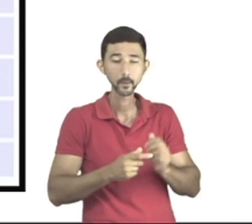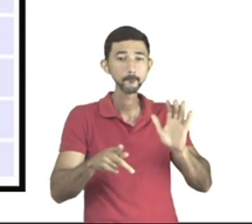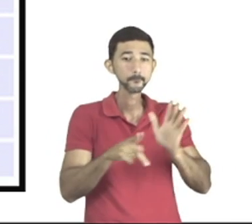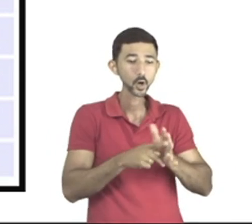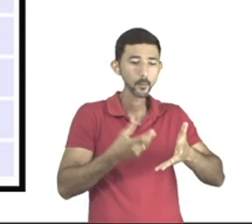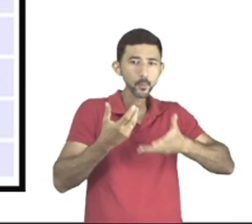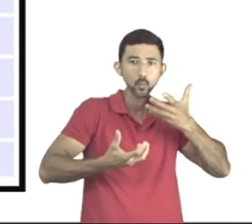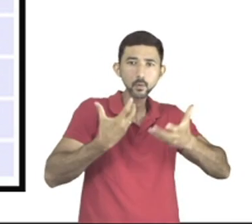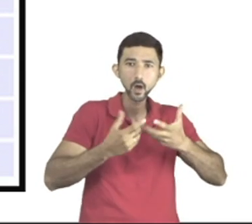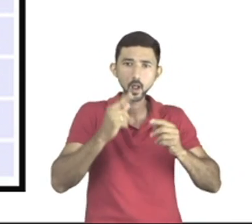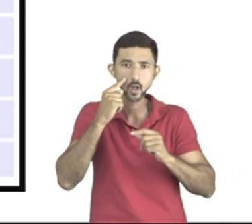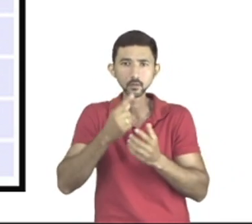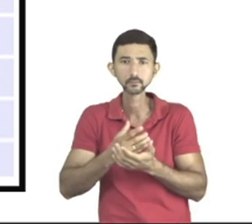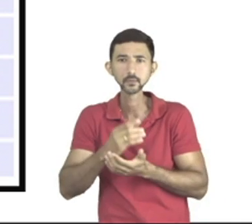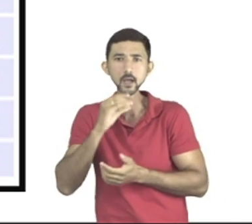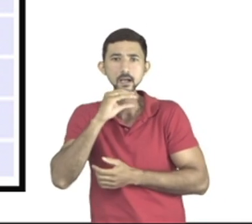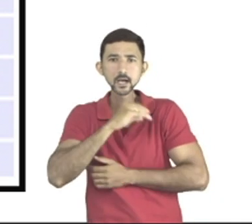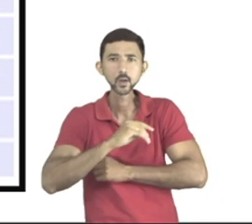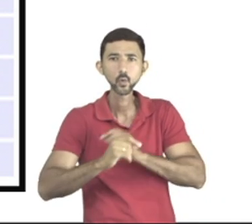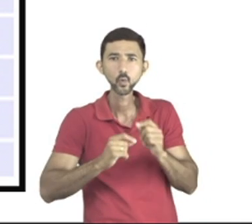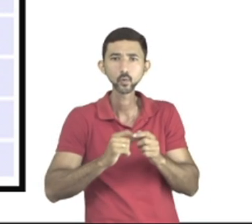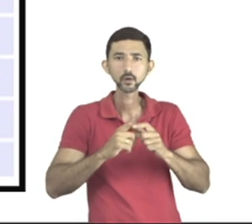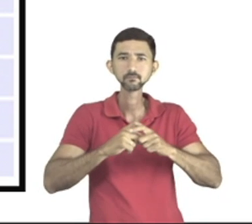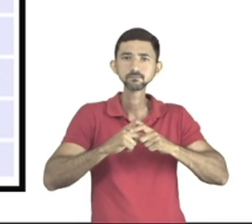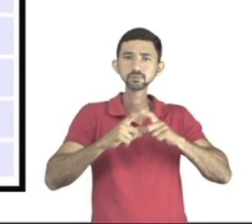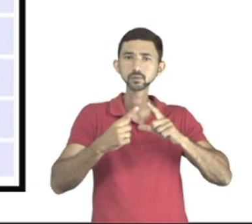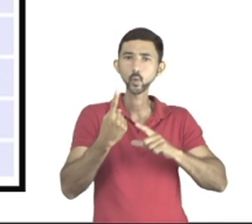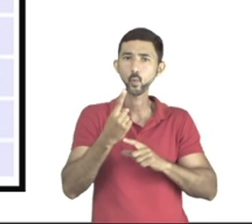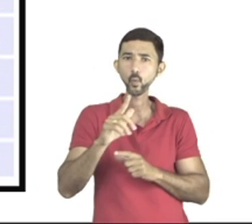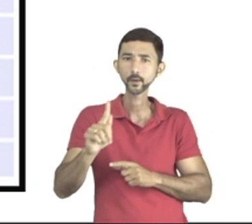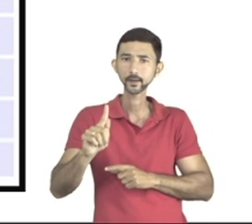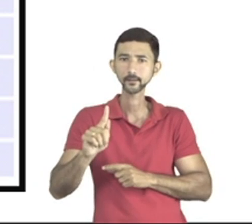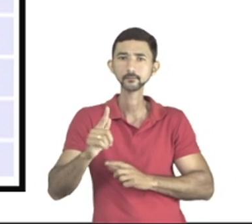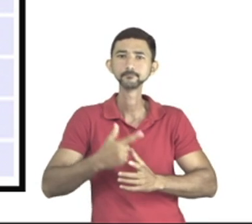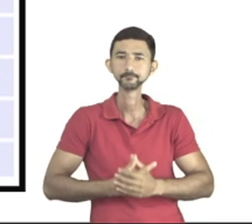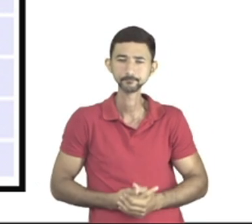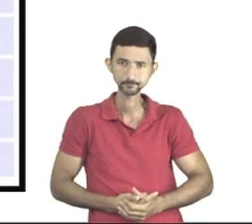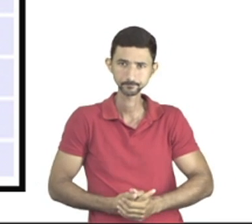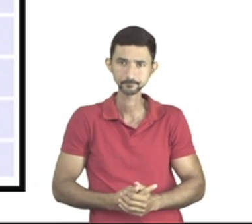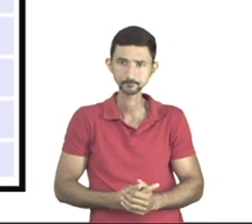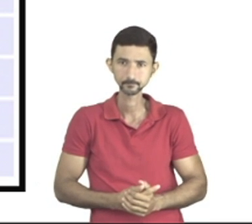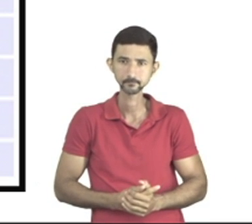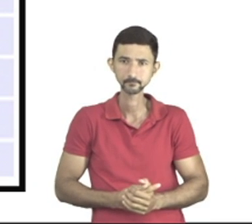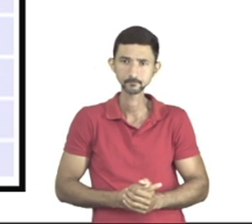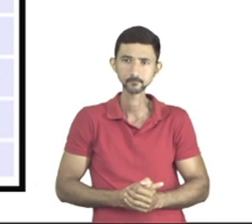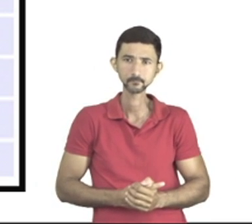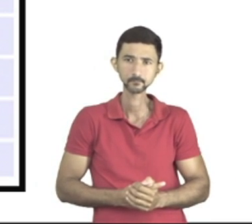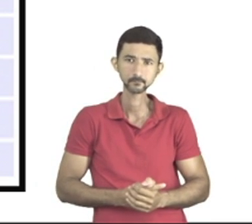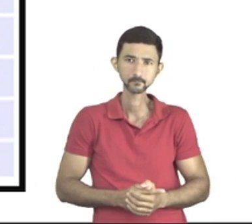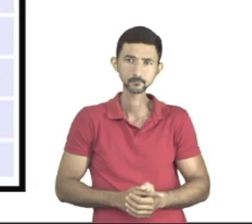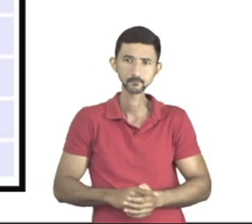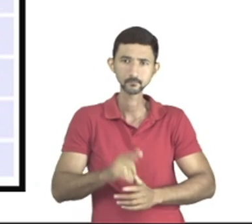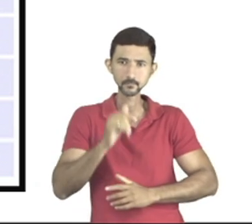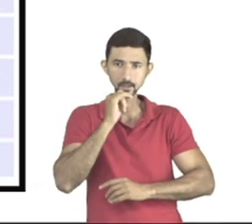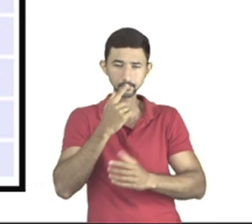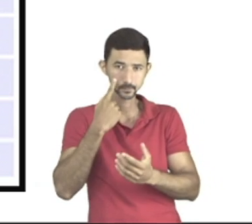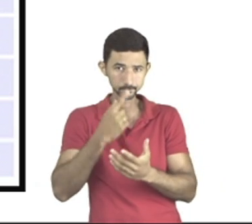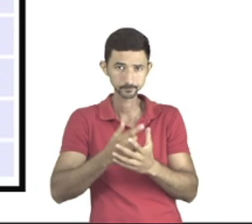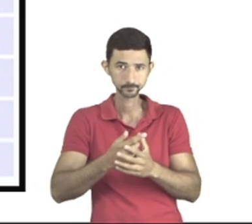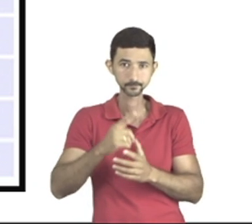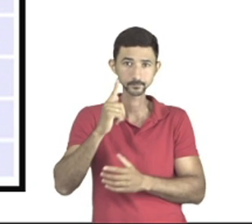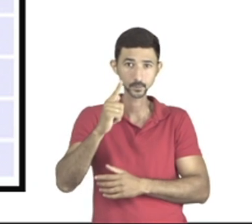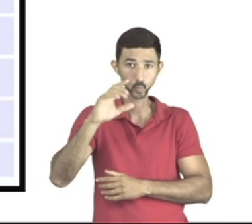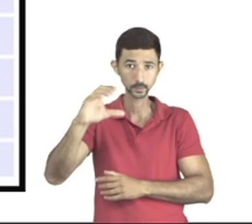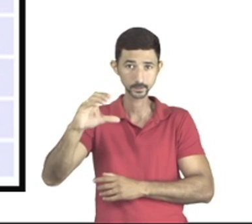seu calor específico, que é a capacidade de aumentar em 1 grau Celsius a temperatura daquela substância. 1